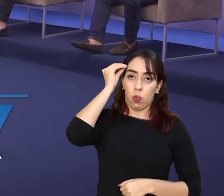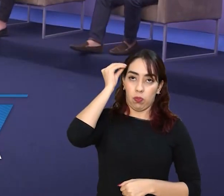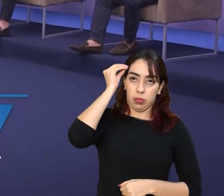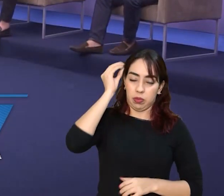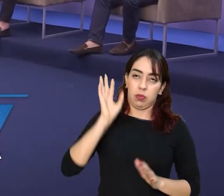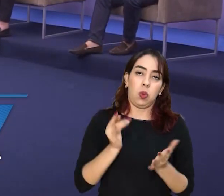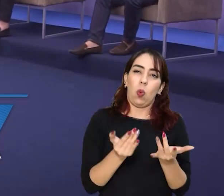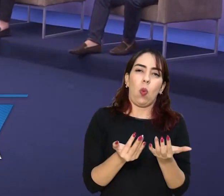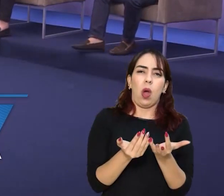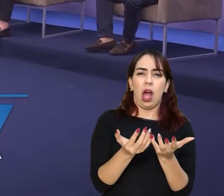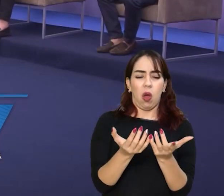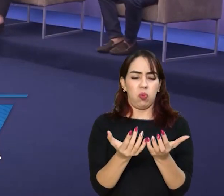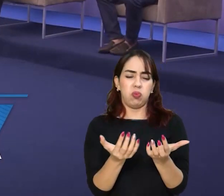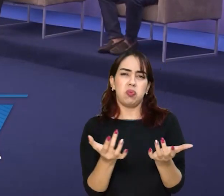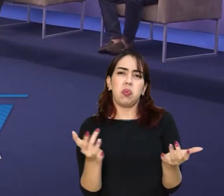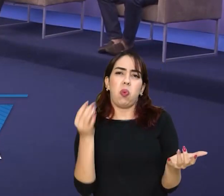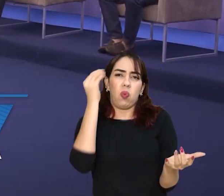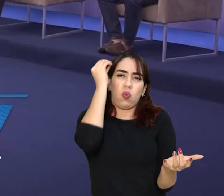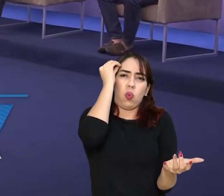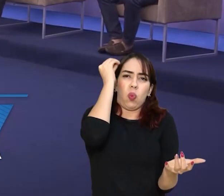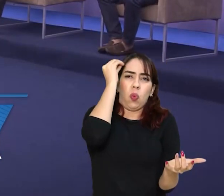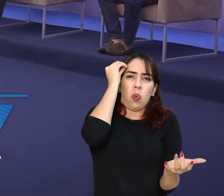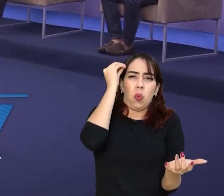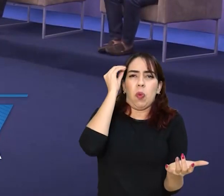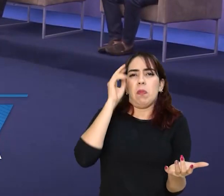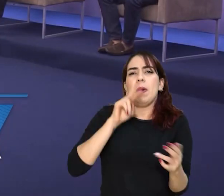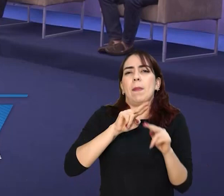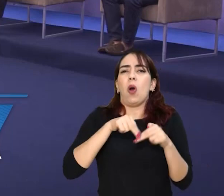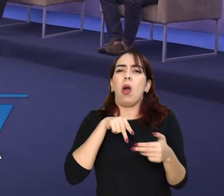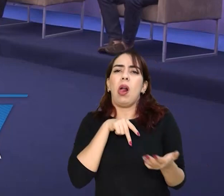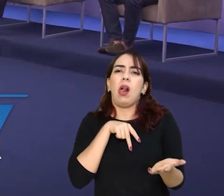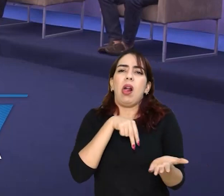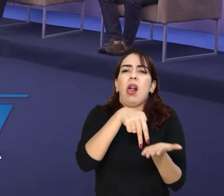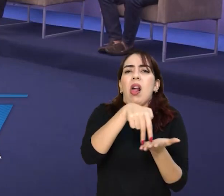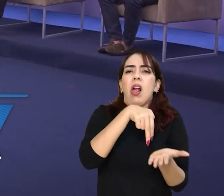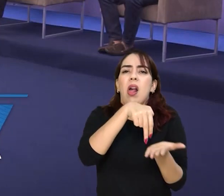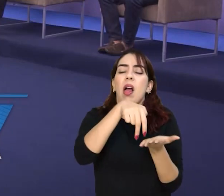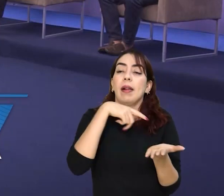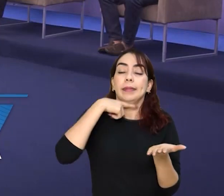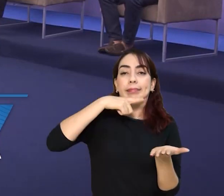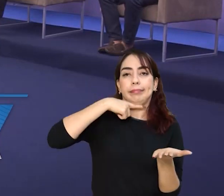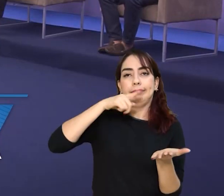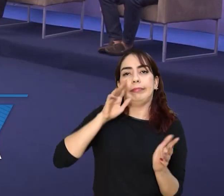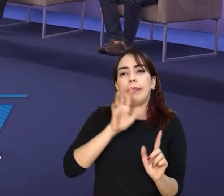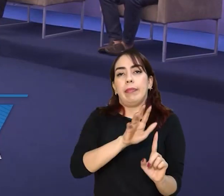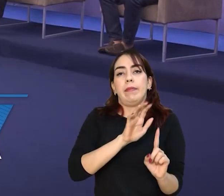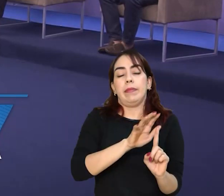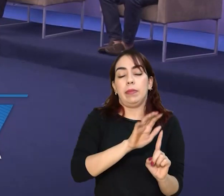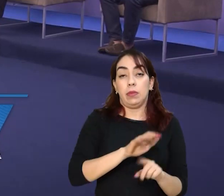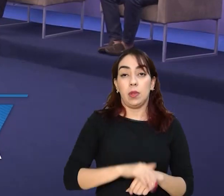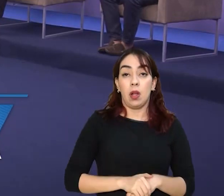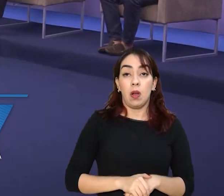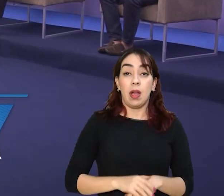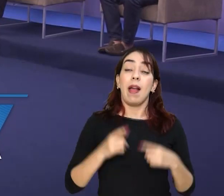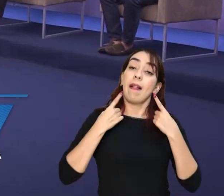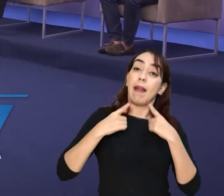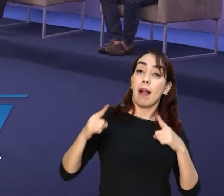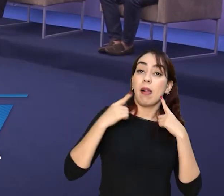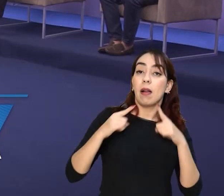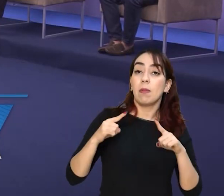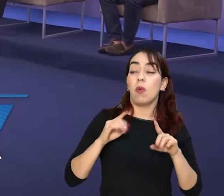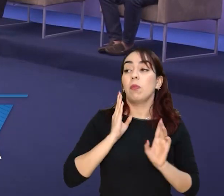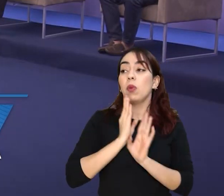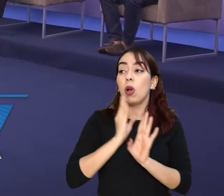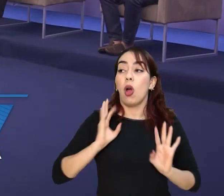gramado. Não. Você está puxando para algo que ninguém foi dito. Ele reclamou, eu não gostei. Pelo contrário, ele reclamou porque todo mundo está